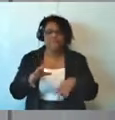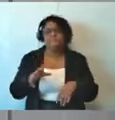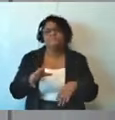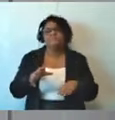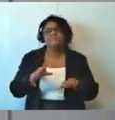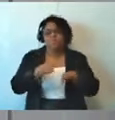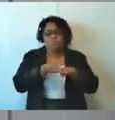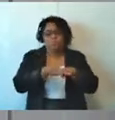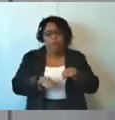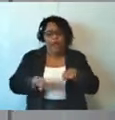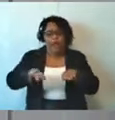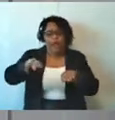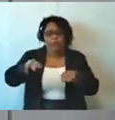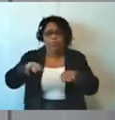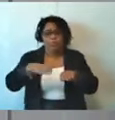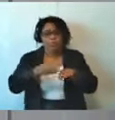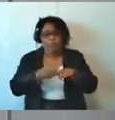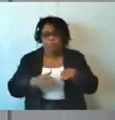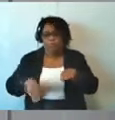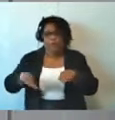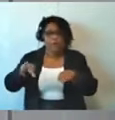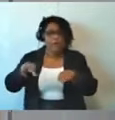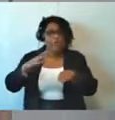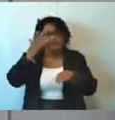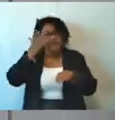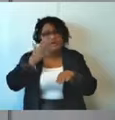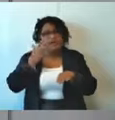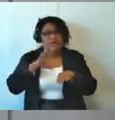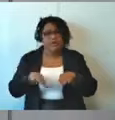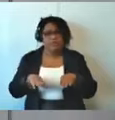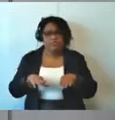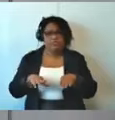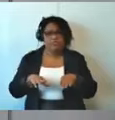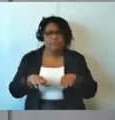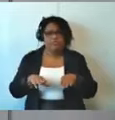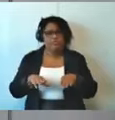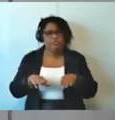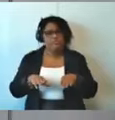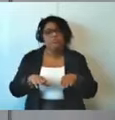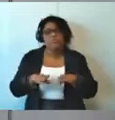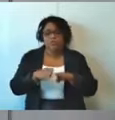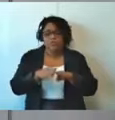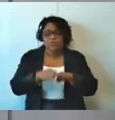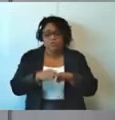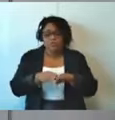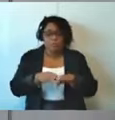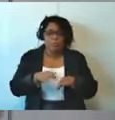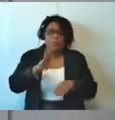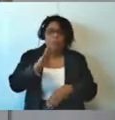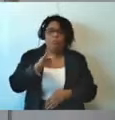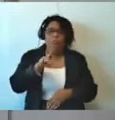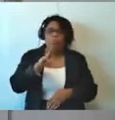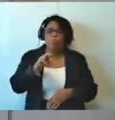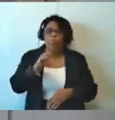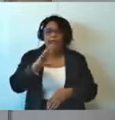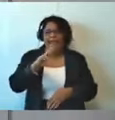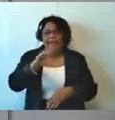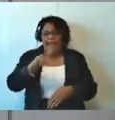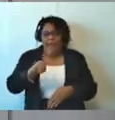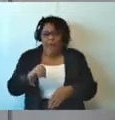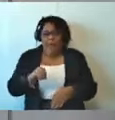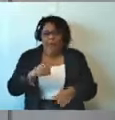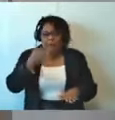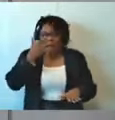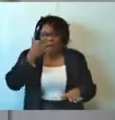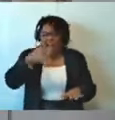sério o que o Júnior falou, é cada buraco no meio da rua, é cada bueiro, tampa de bueiro aberto, entendeu? Outra coisa que